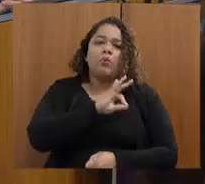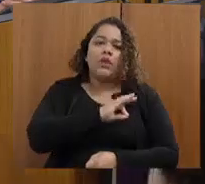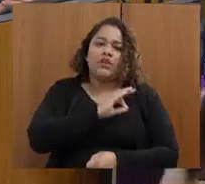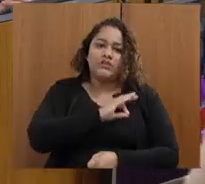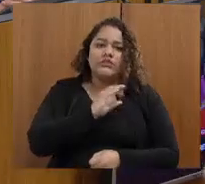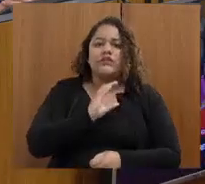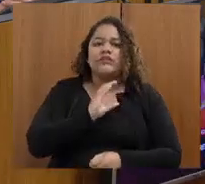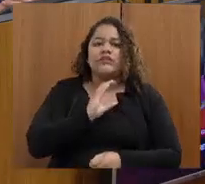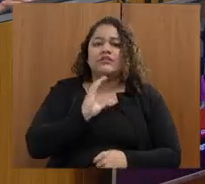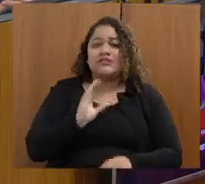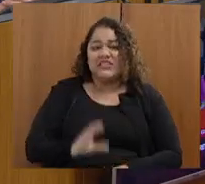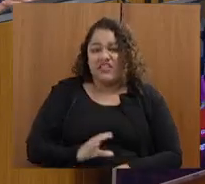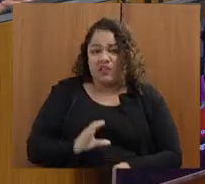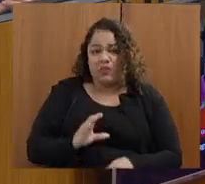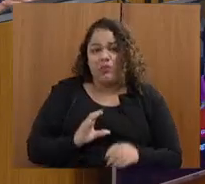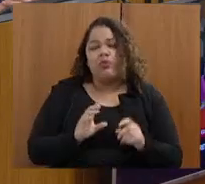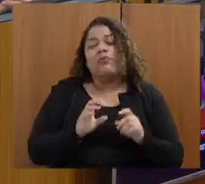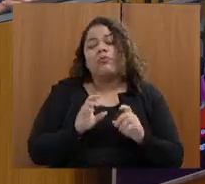para